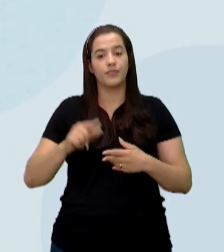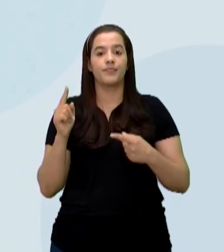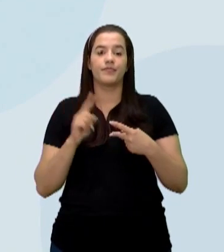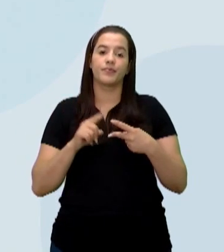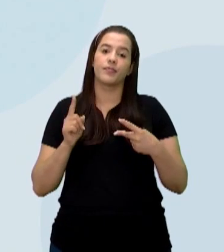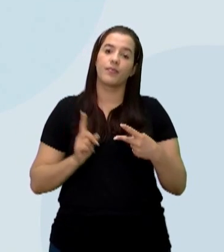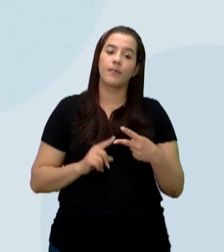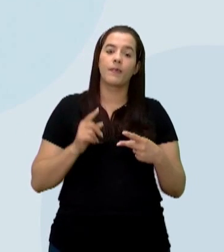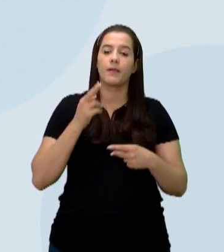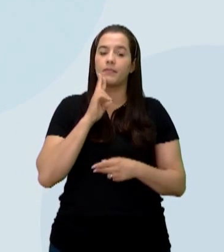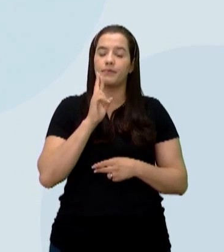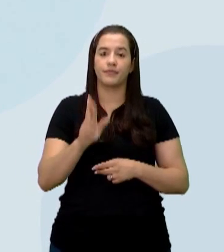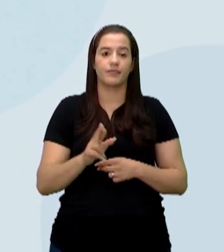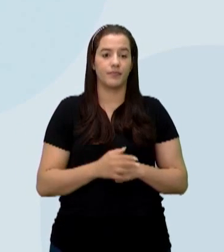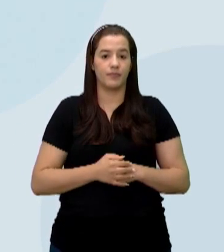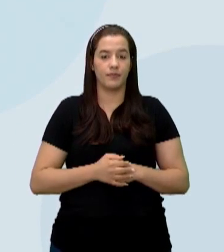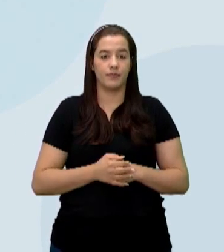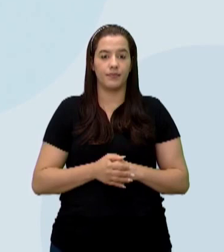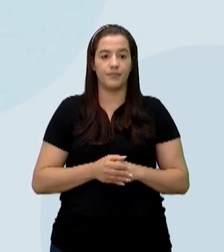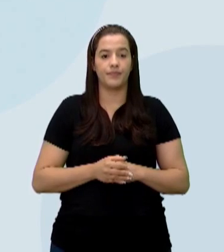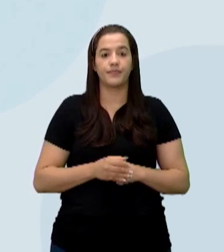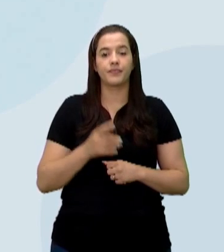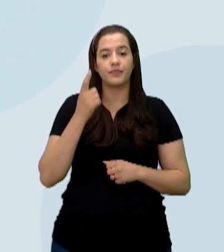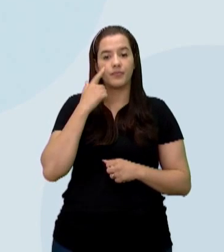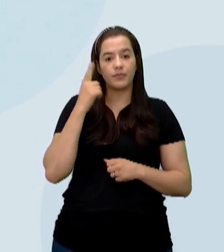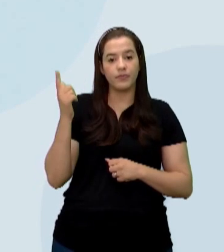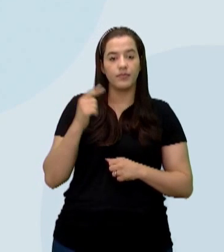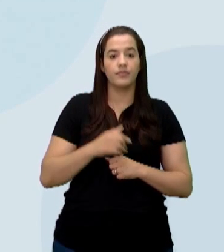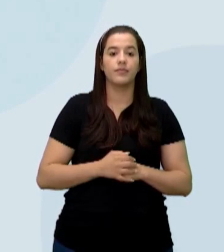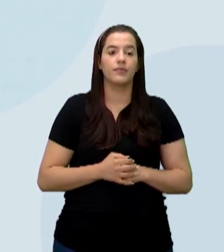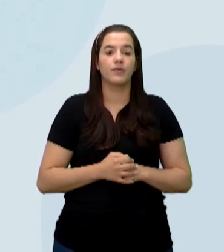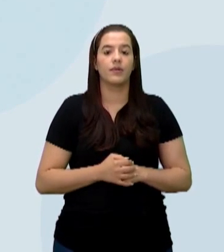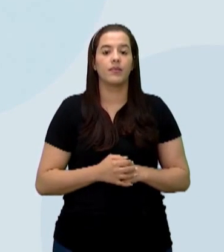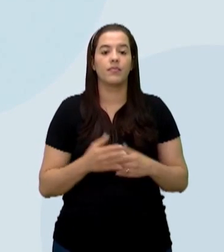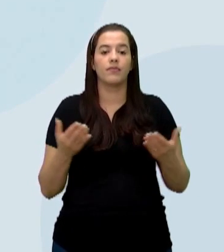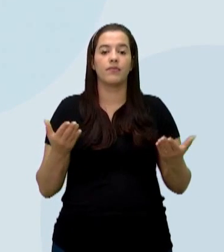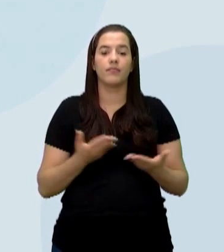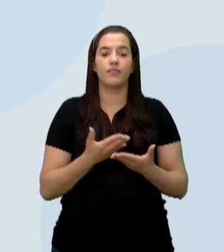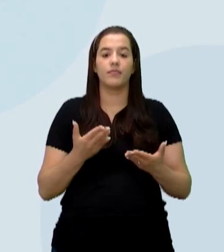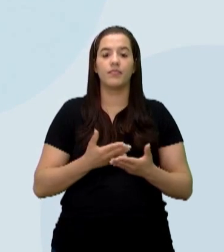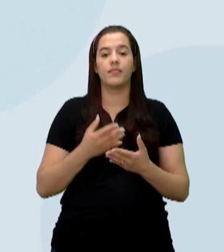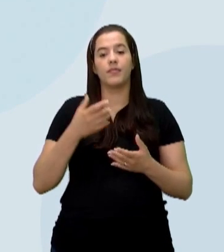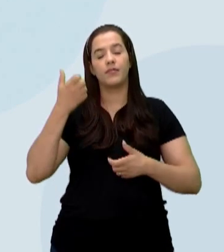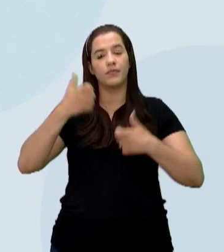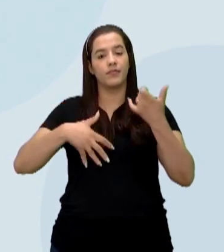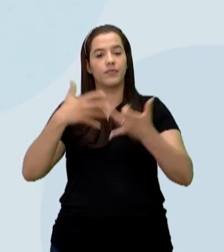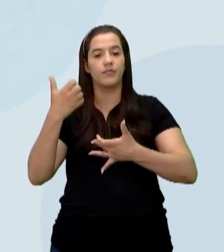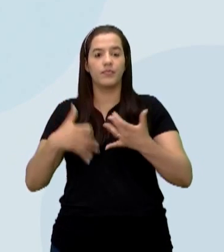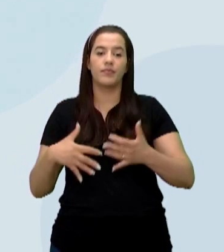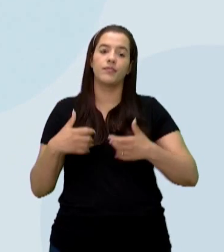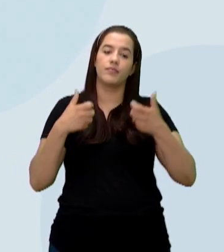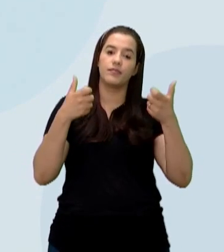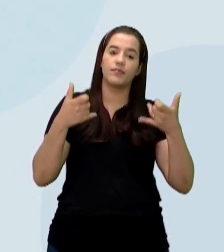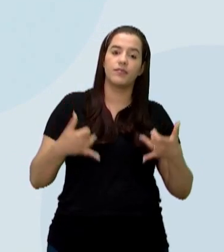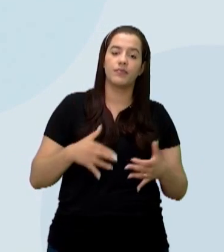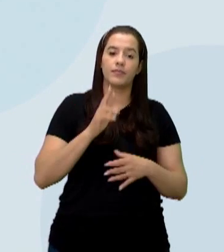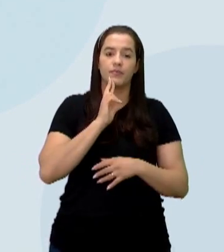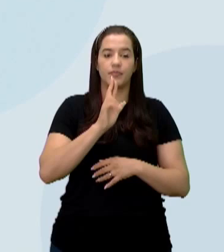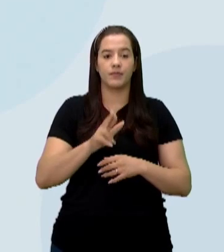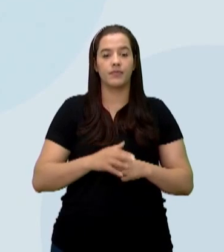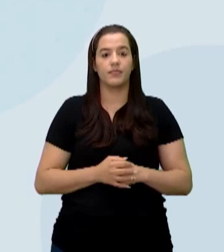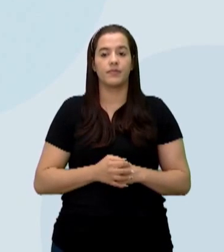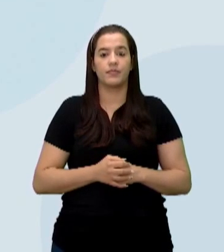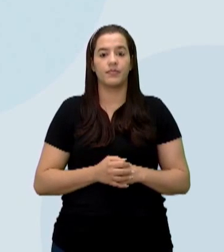textos para responder a questão, ok? Então vamos lá. Elaine, vamos fazer uns comentários agora sobre as